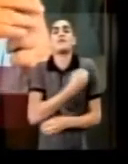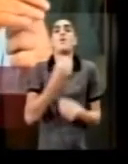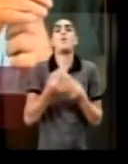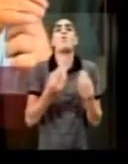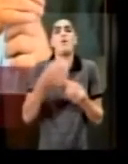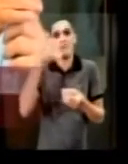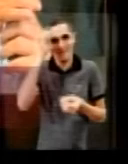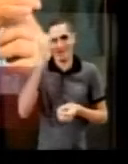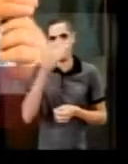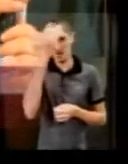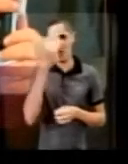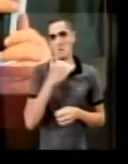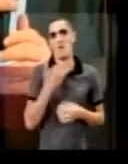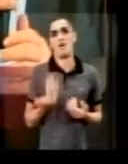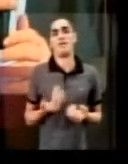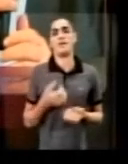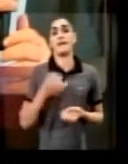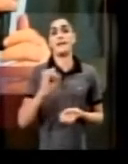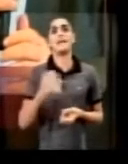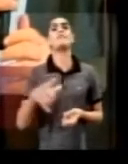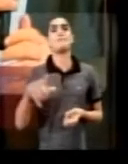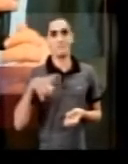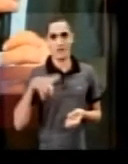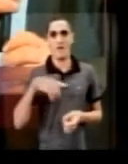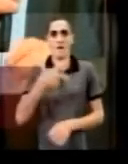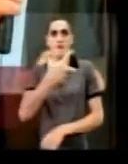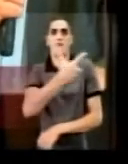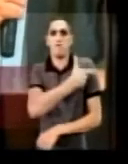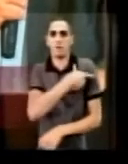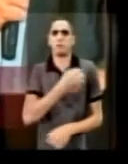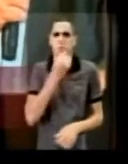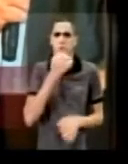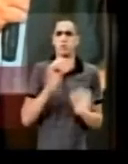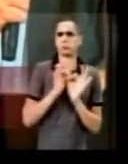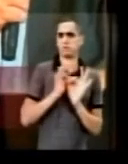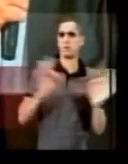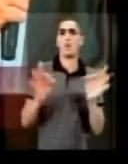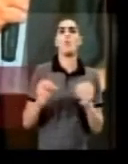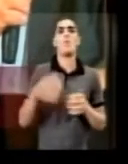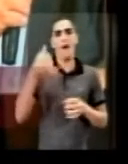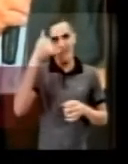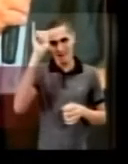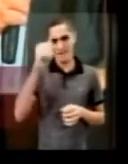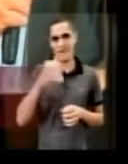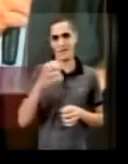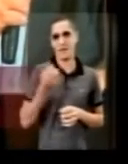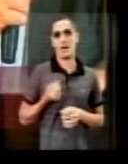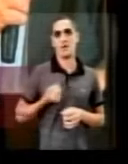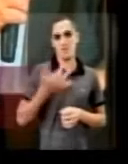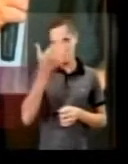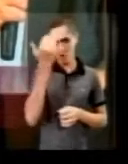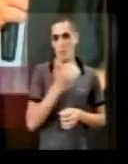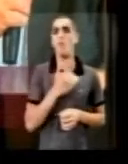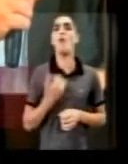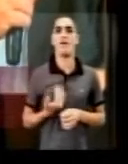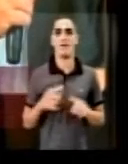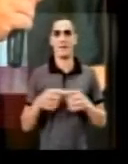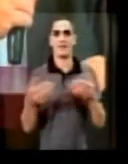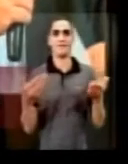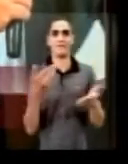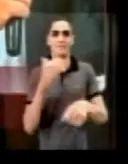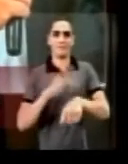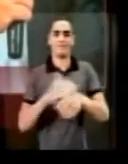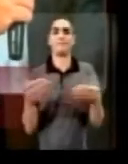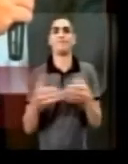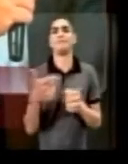semanais importante, que esperamos que seja o mínimo possível, que seja bem abaixo de 5.